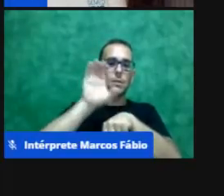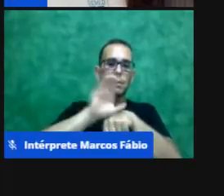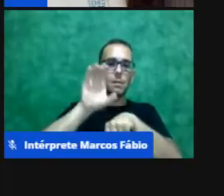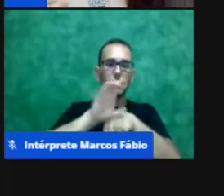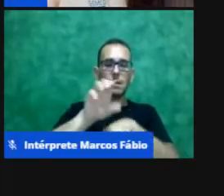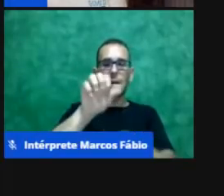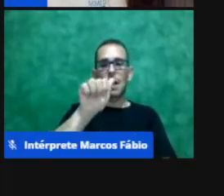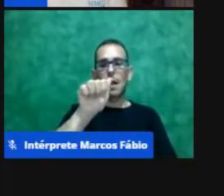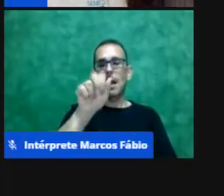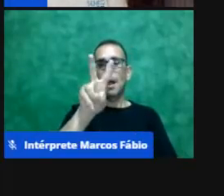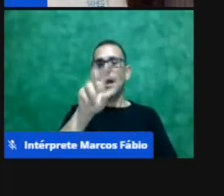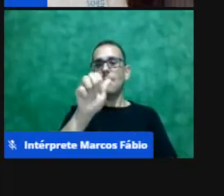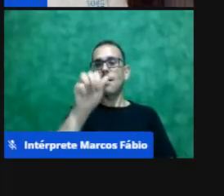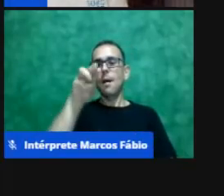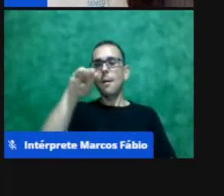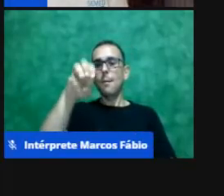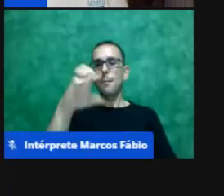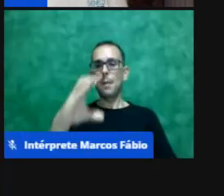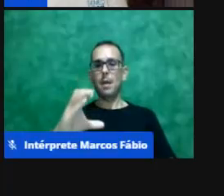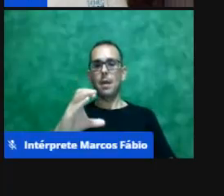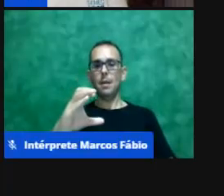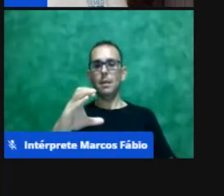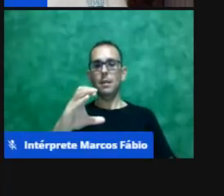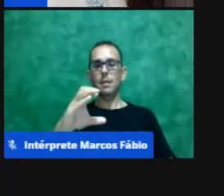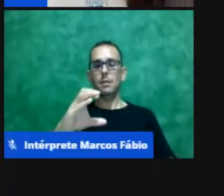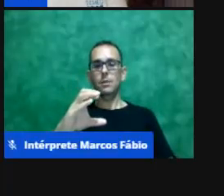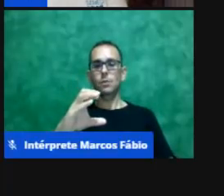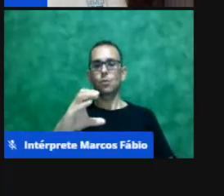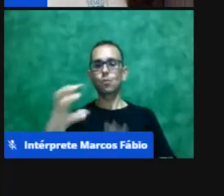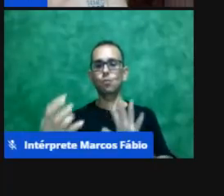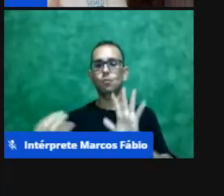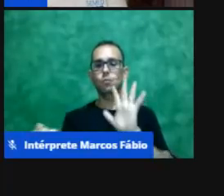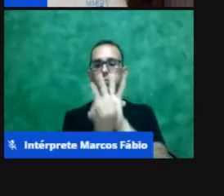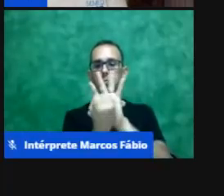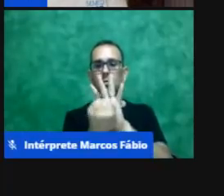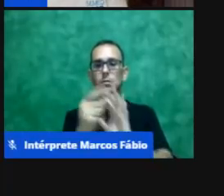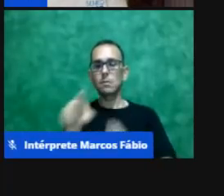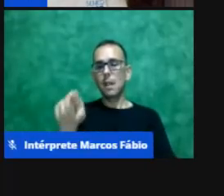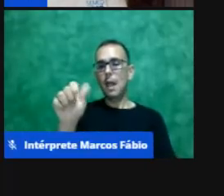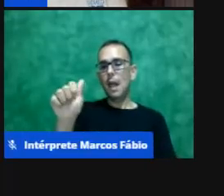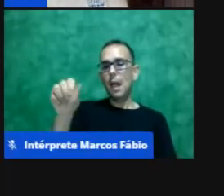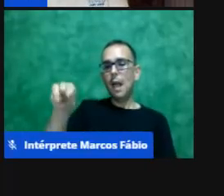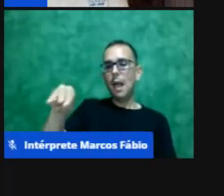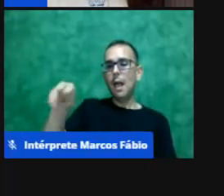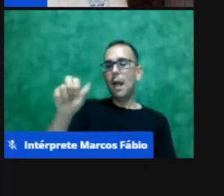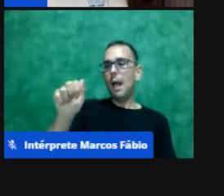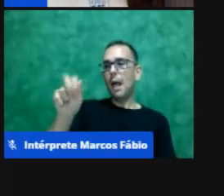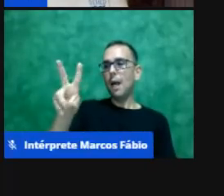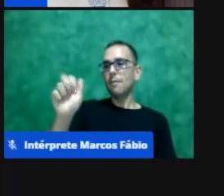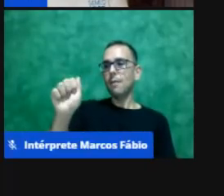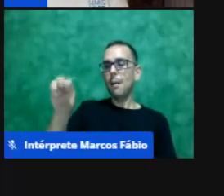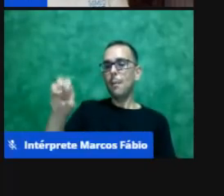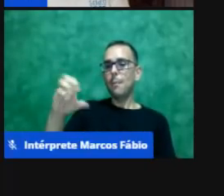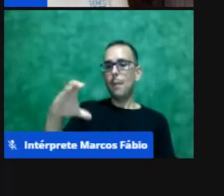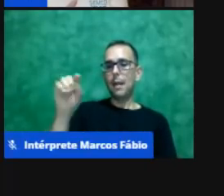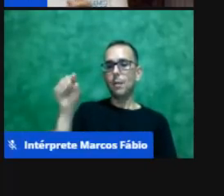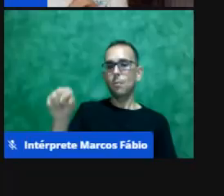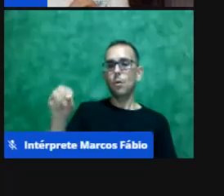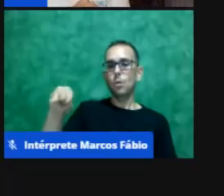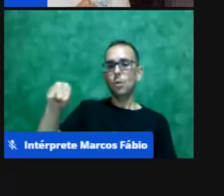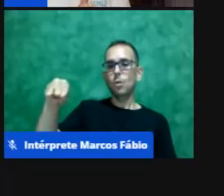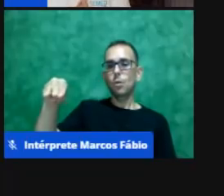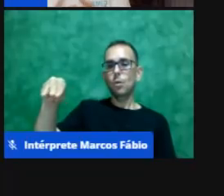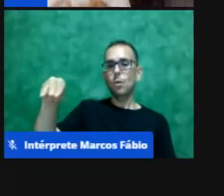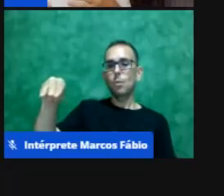Avamec é muito interessante, está aqui o endereço para vocês procurarem se inscrever, eu acho que ainda está aberto lá. E também